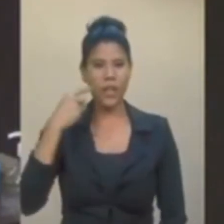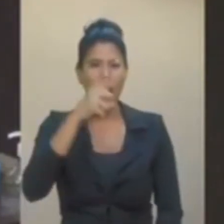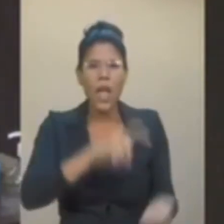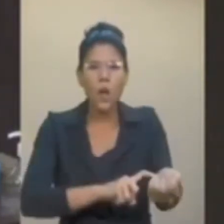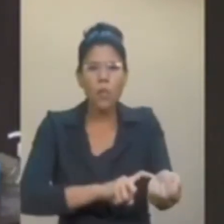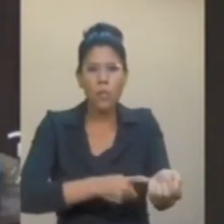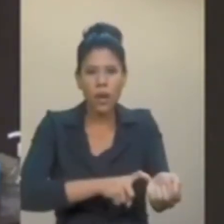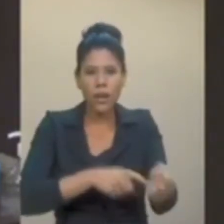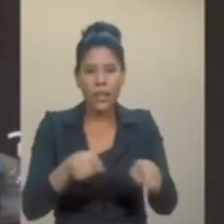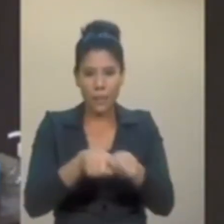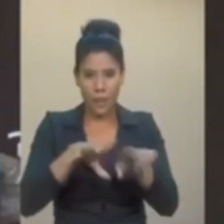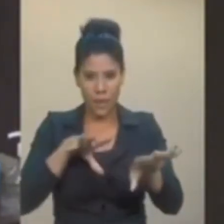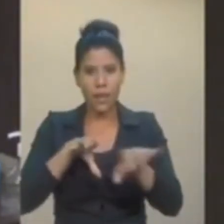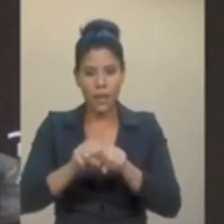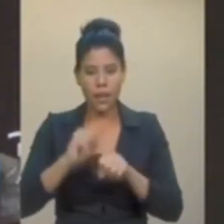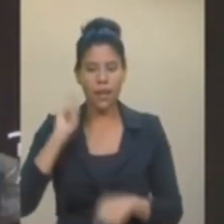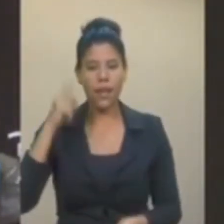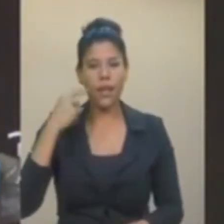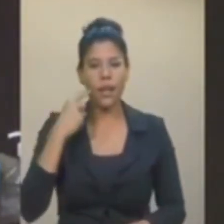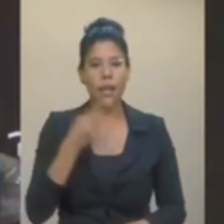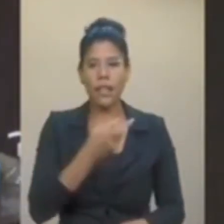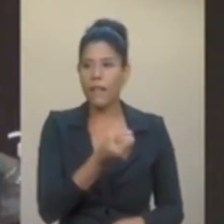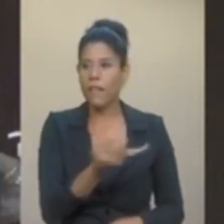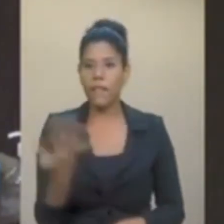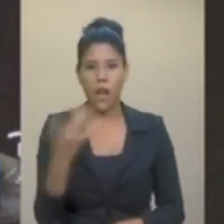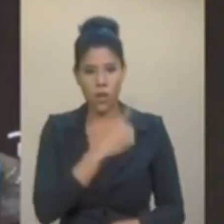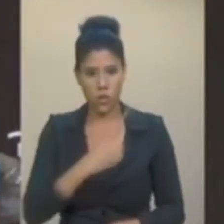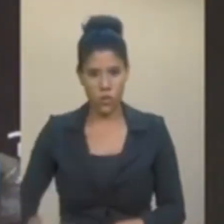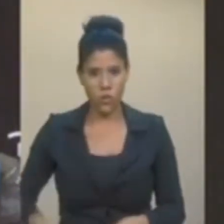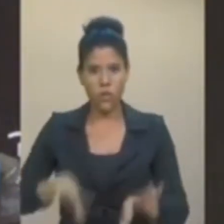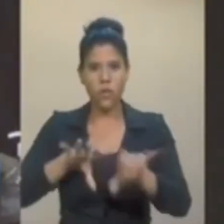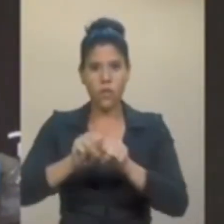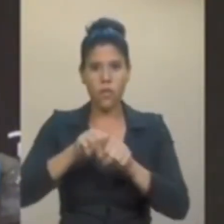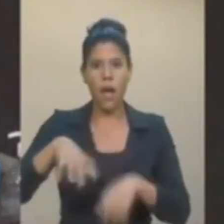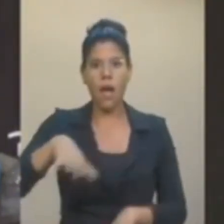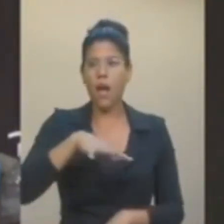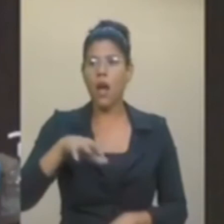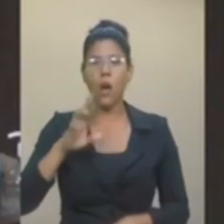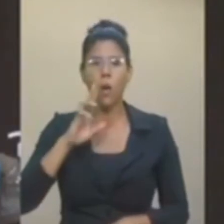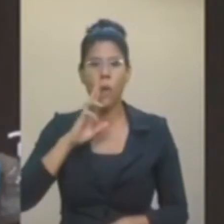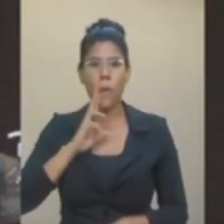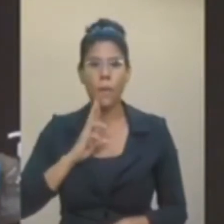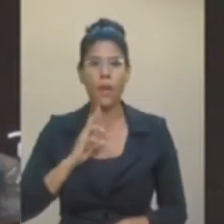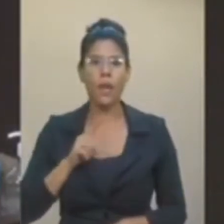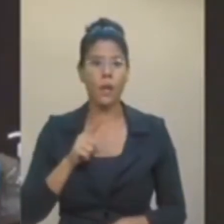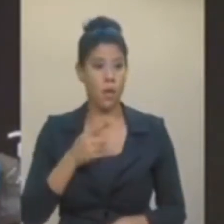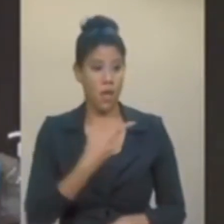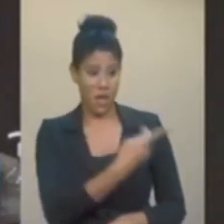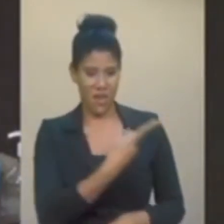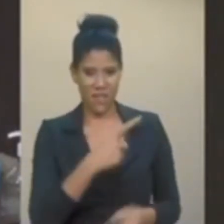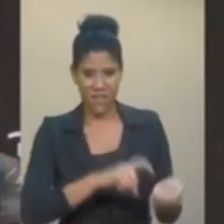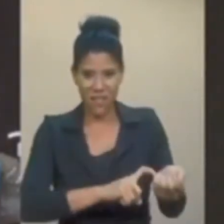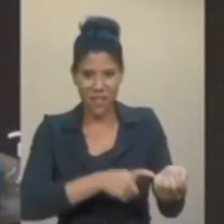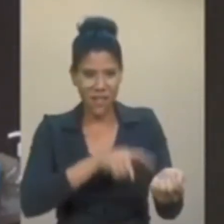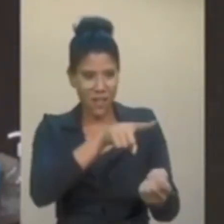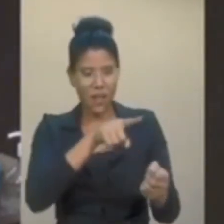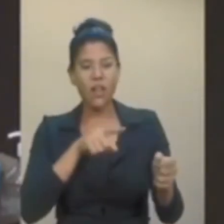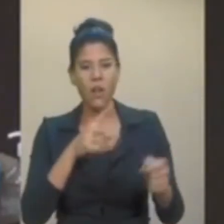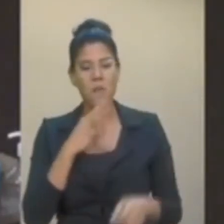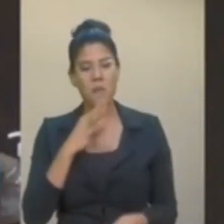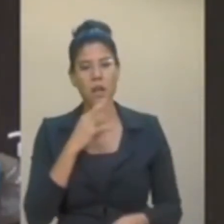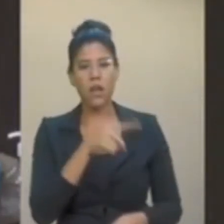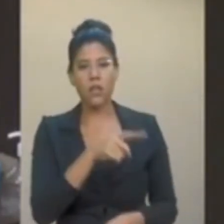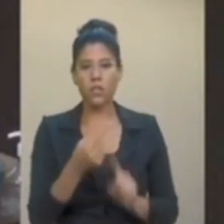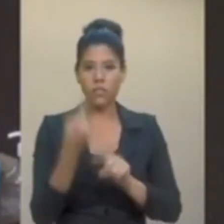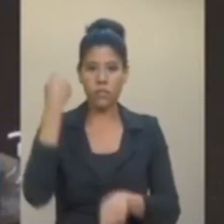também advogado, vários deputados aqui são advogados, deputado Romeu, deputado Elmano, fomos inclusive contemporâneos. Eu quero,